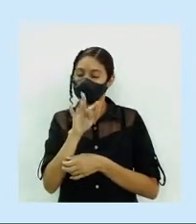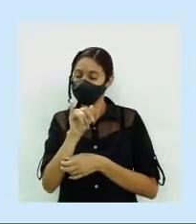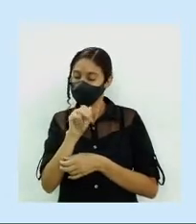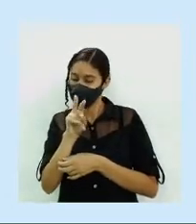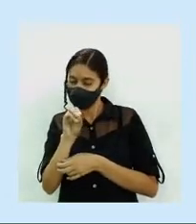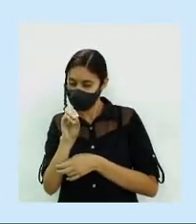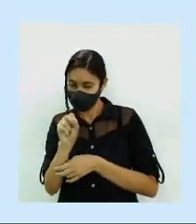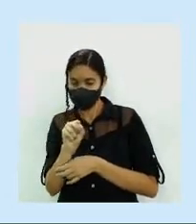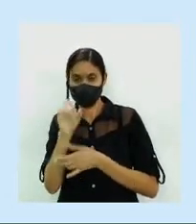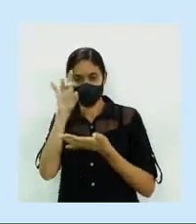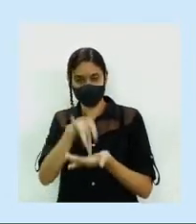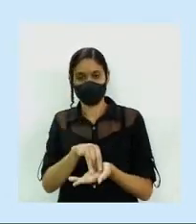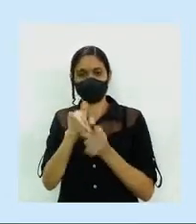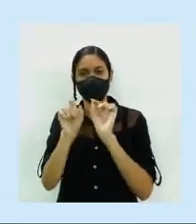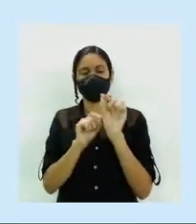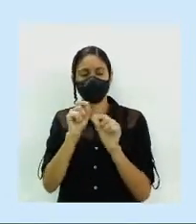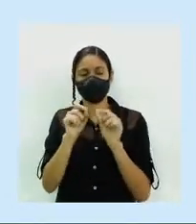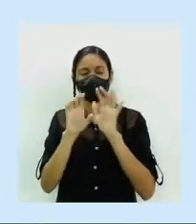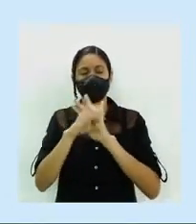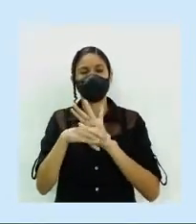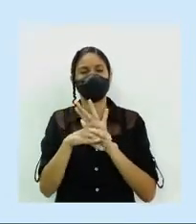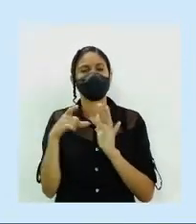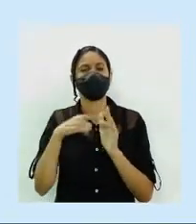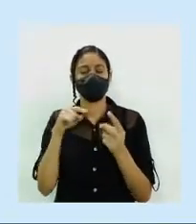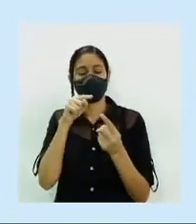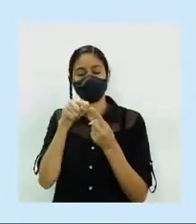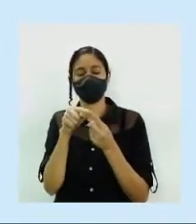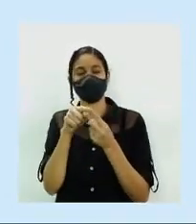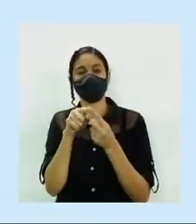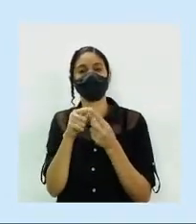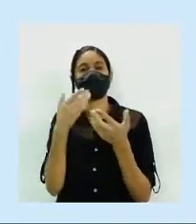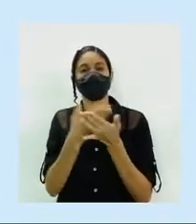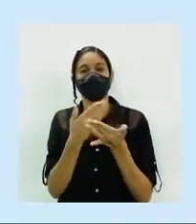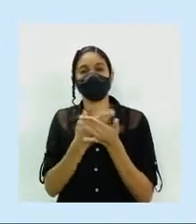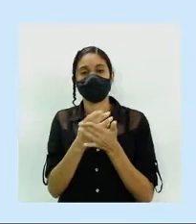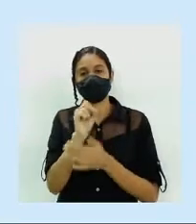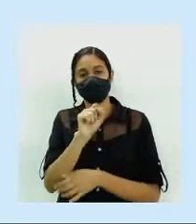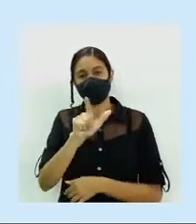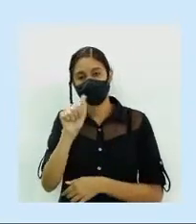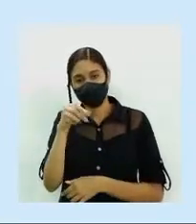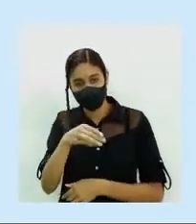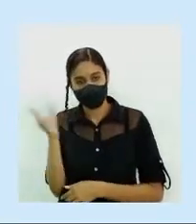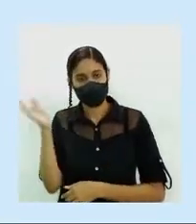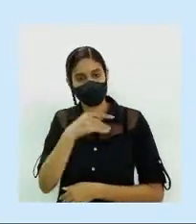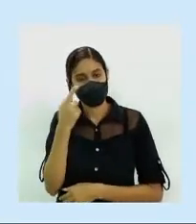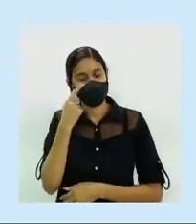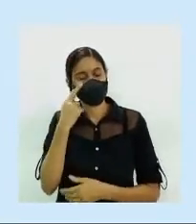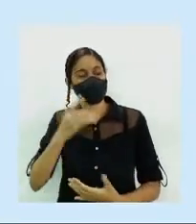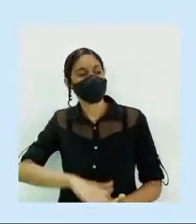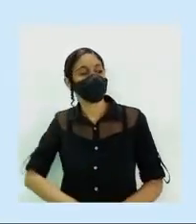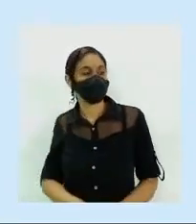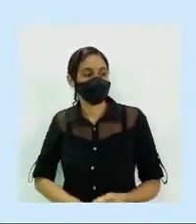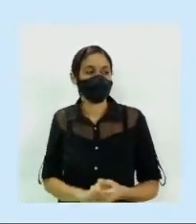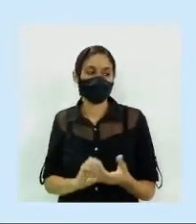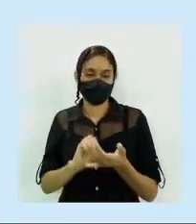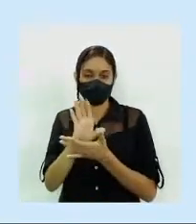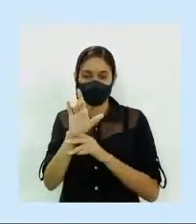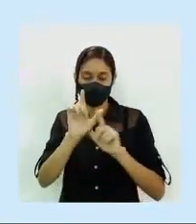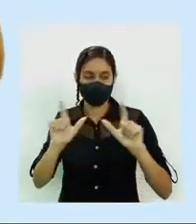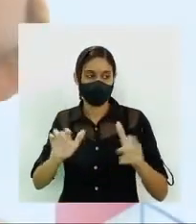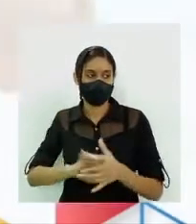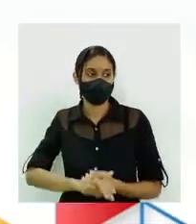realidade. Então, quais são os conteúdos específicos dessa aula de slam? Vamos se ligar aqui no slide? Volta